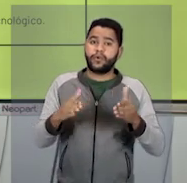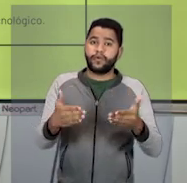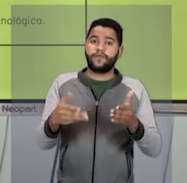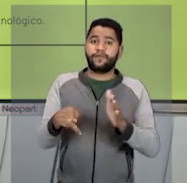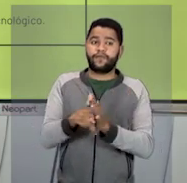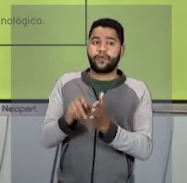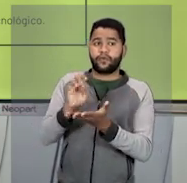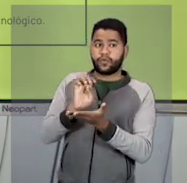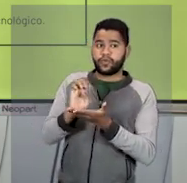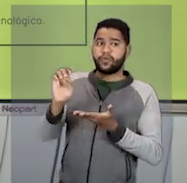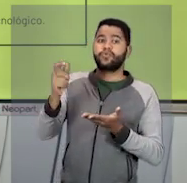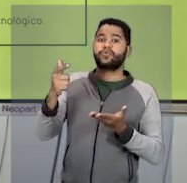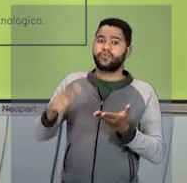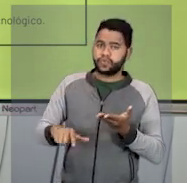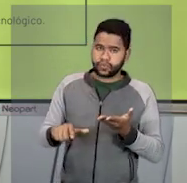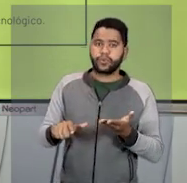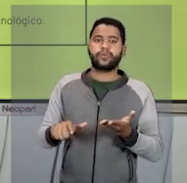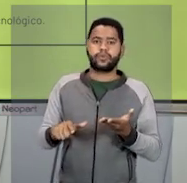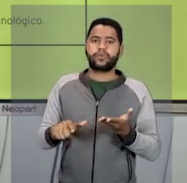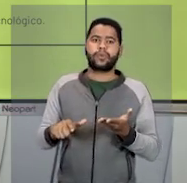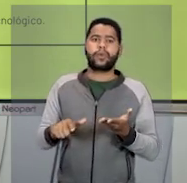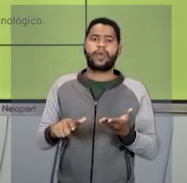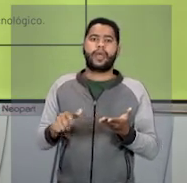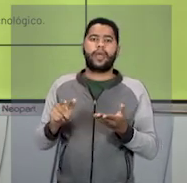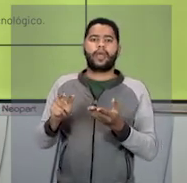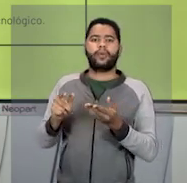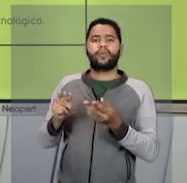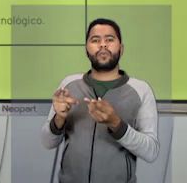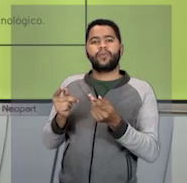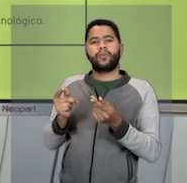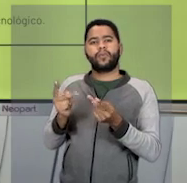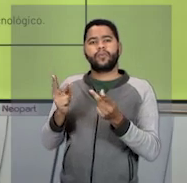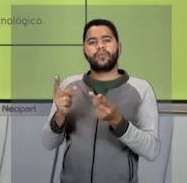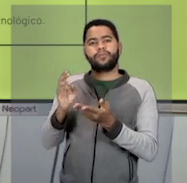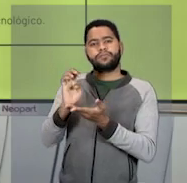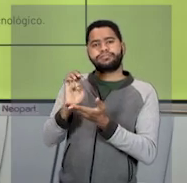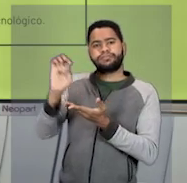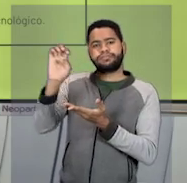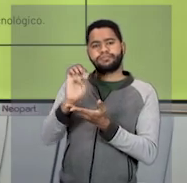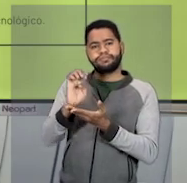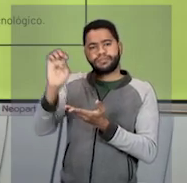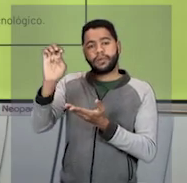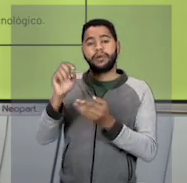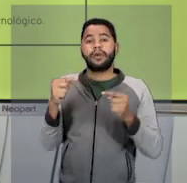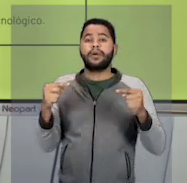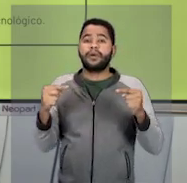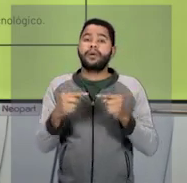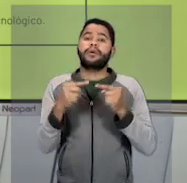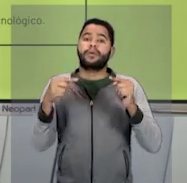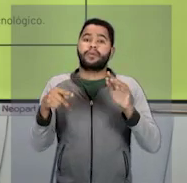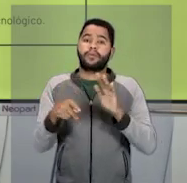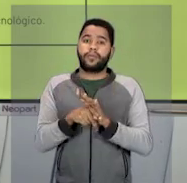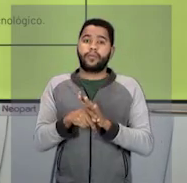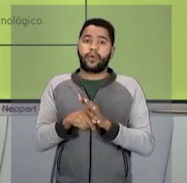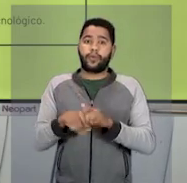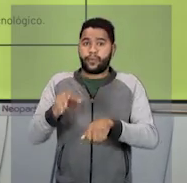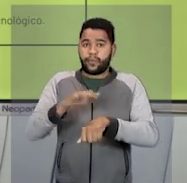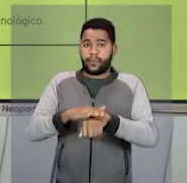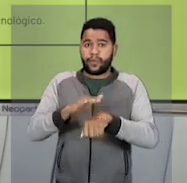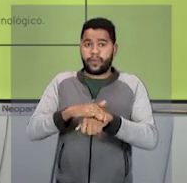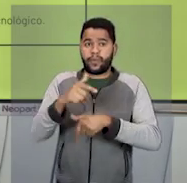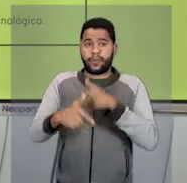exportação, novamente frisando, né, o mercado internacional, ok? Associado também à questão de mão de obra